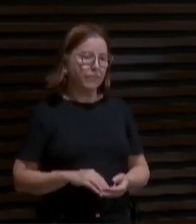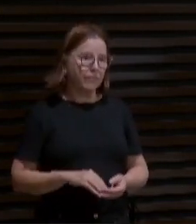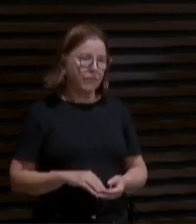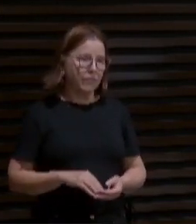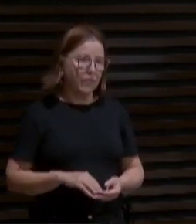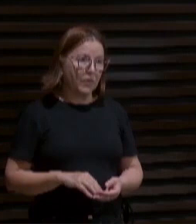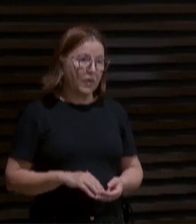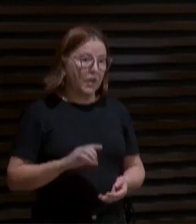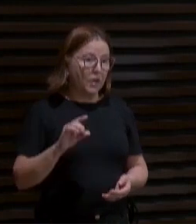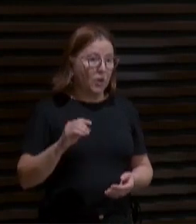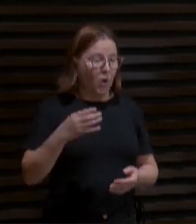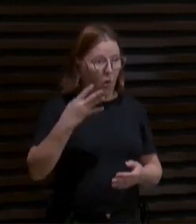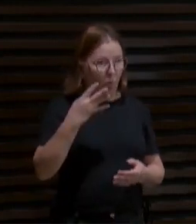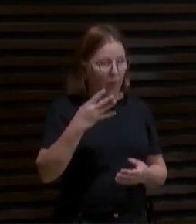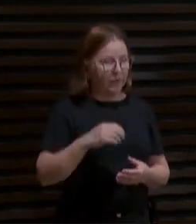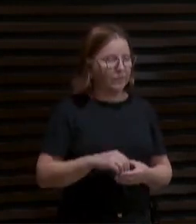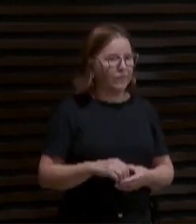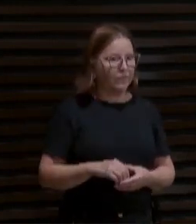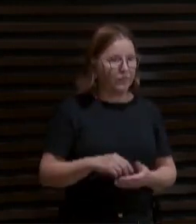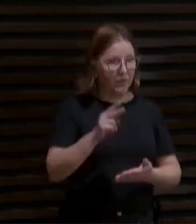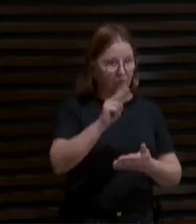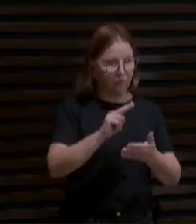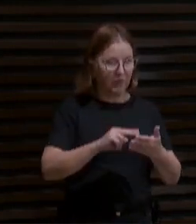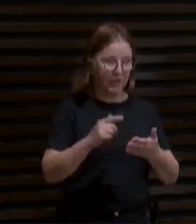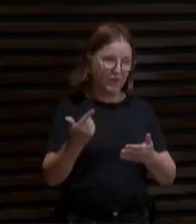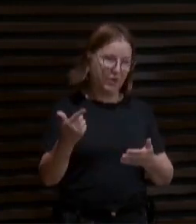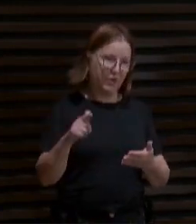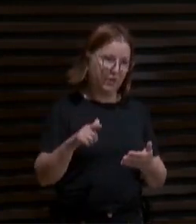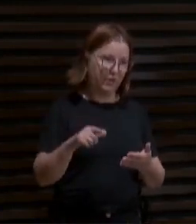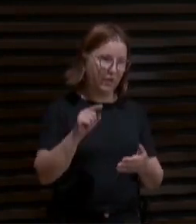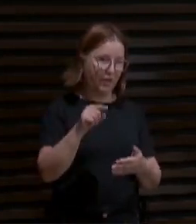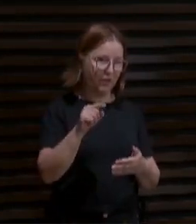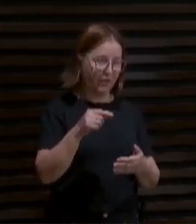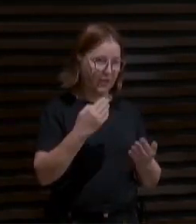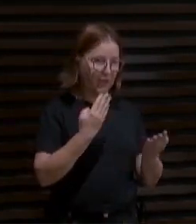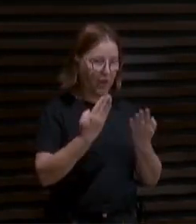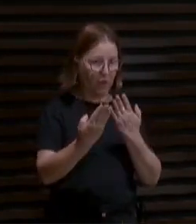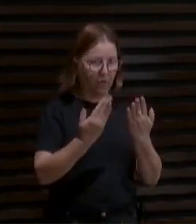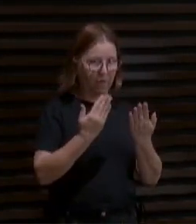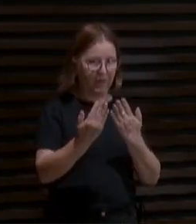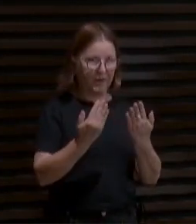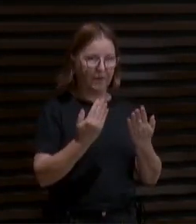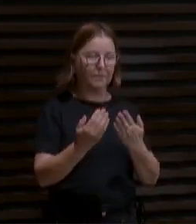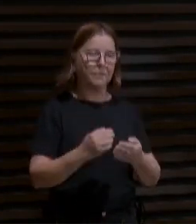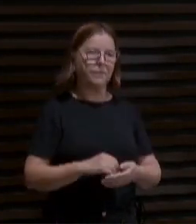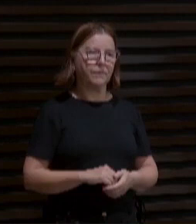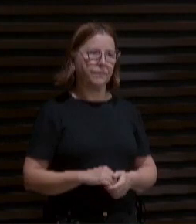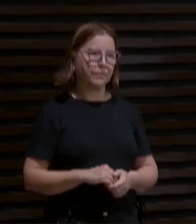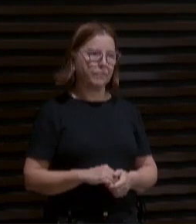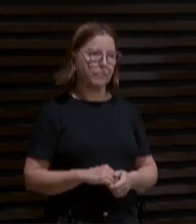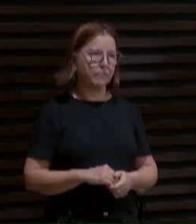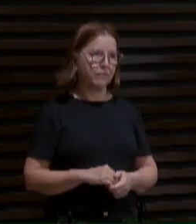Só 4. Eu vou ler de novo para vocês depois compararem.